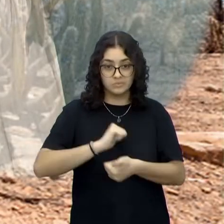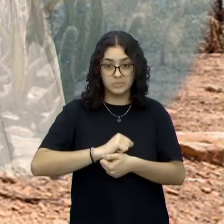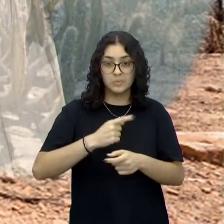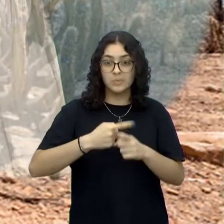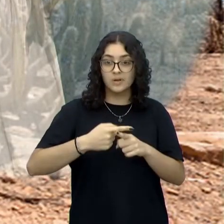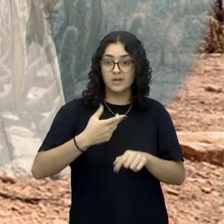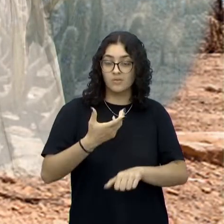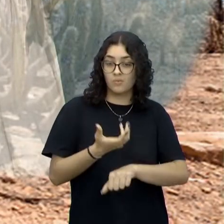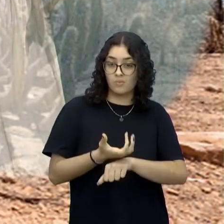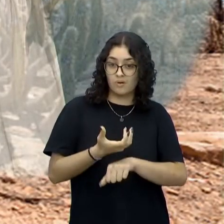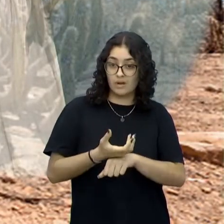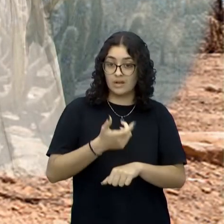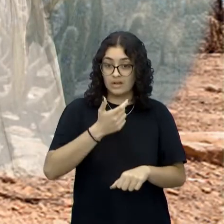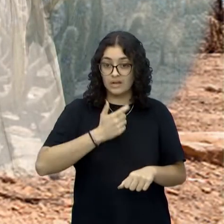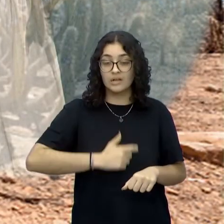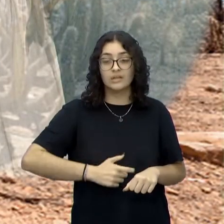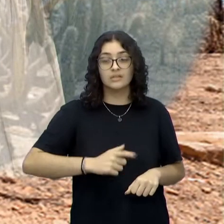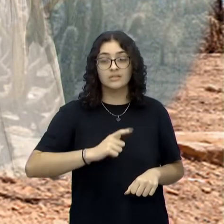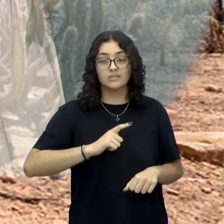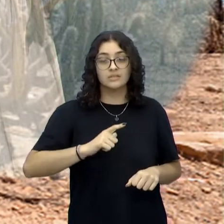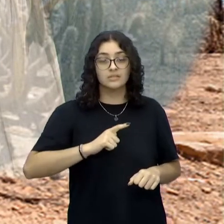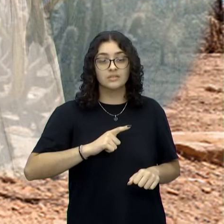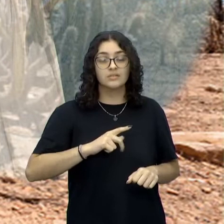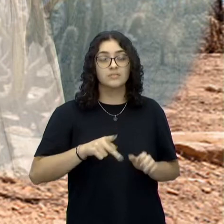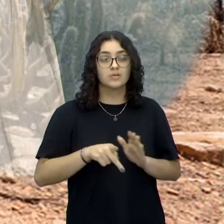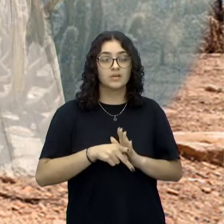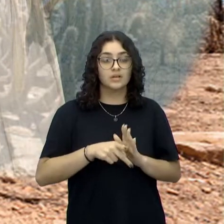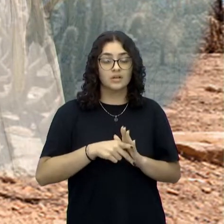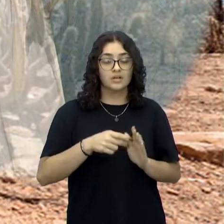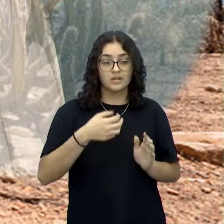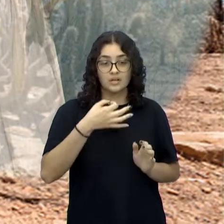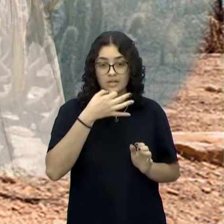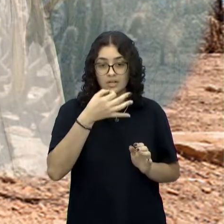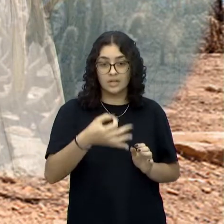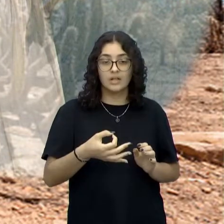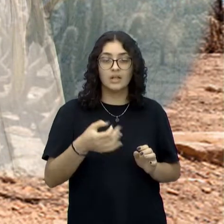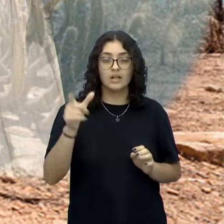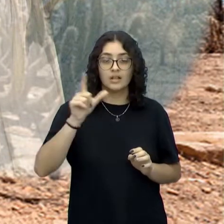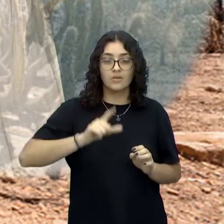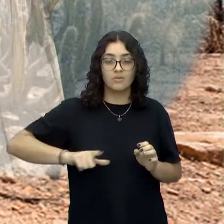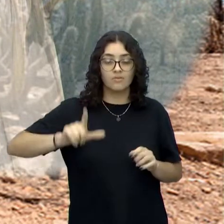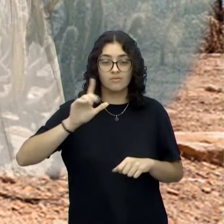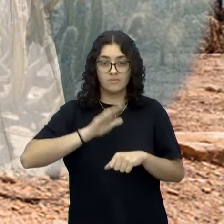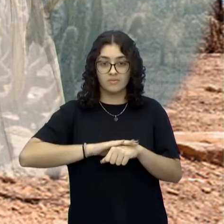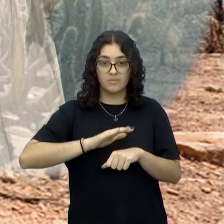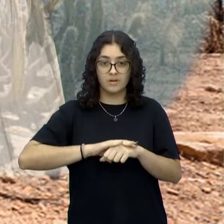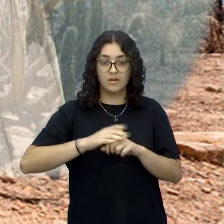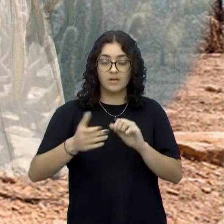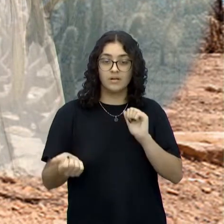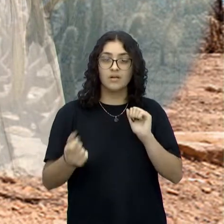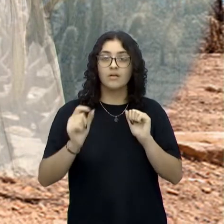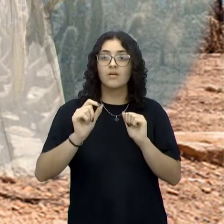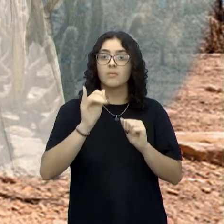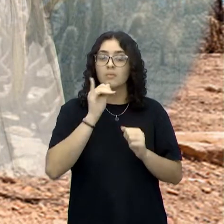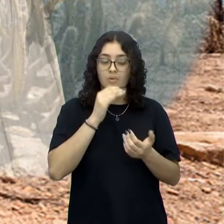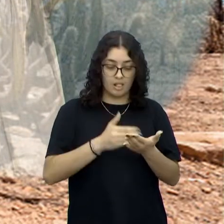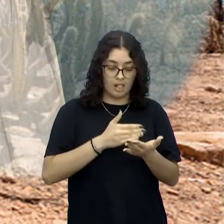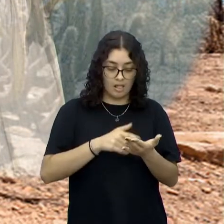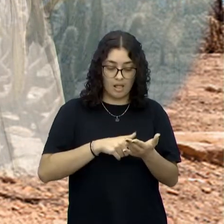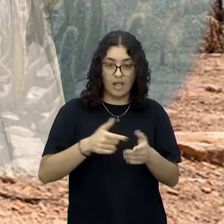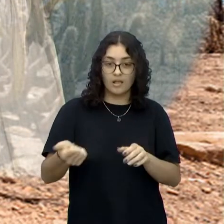meu componente, ele trata da crítica, literatura em ação, ou seja, obras literárias adaptadas para o